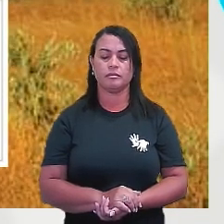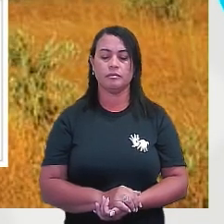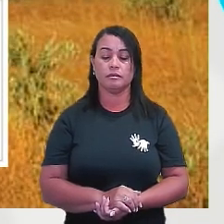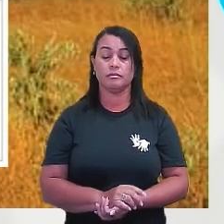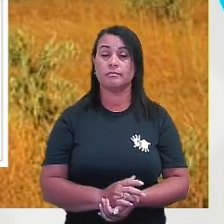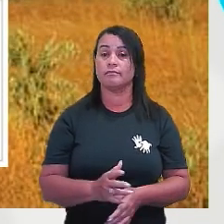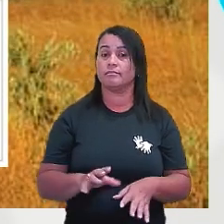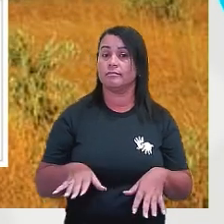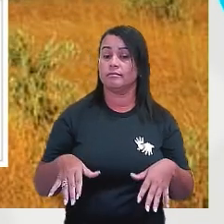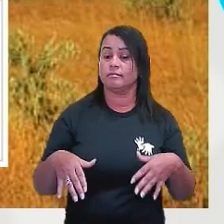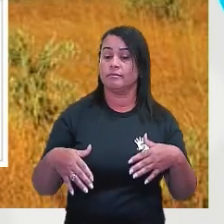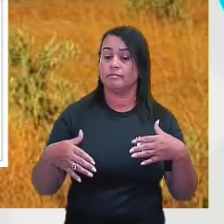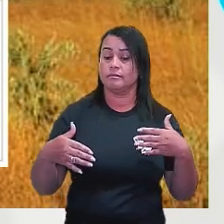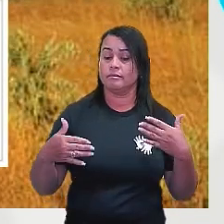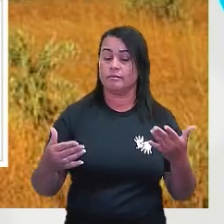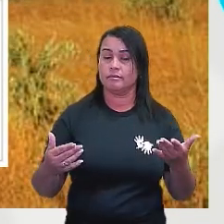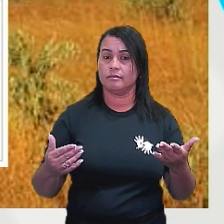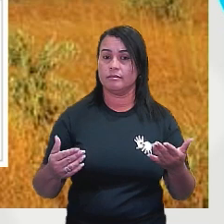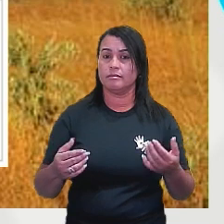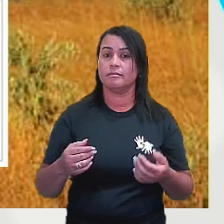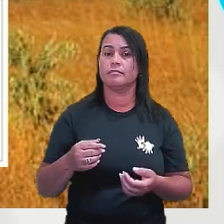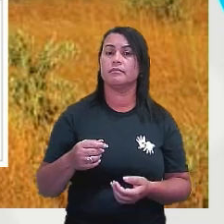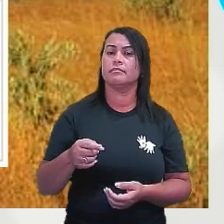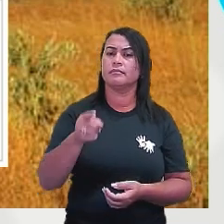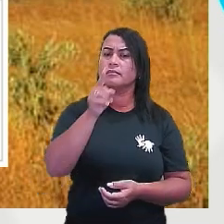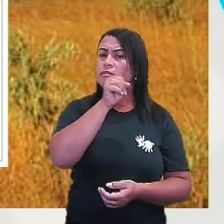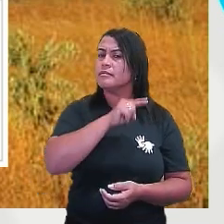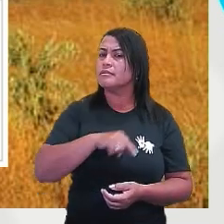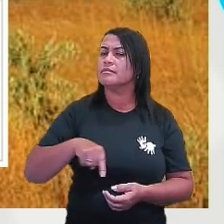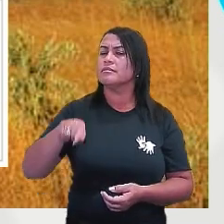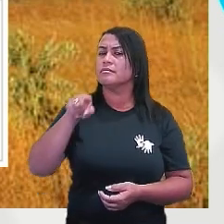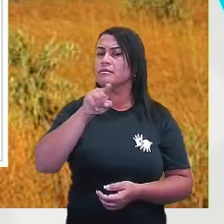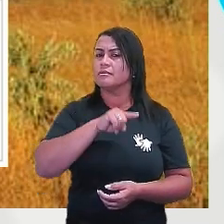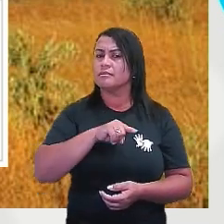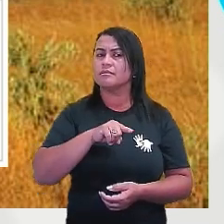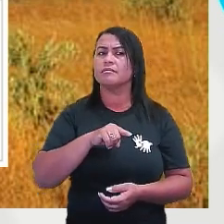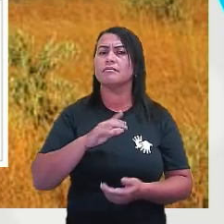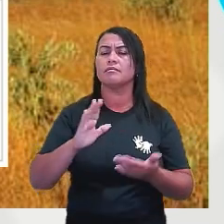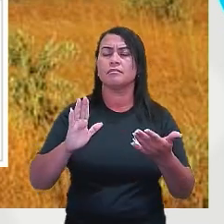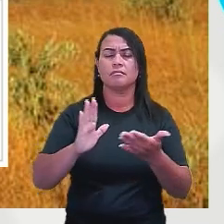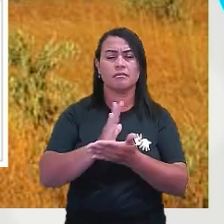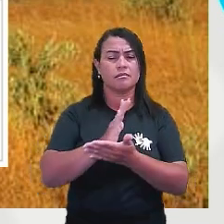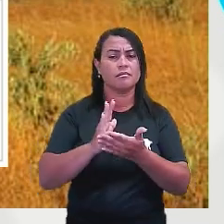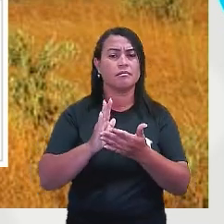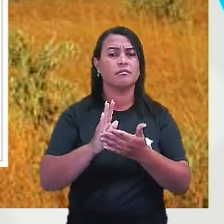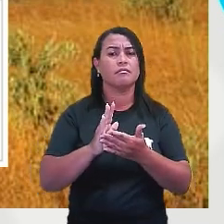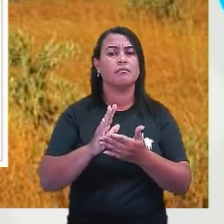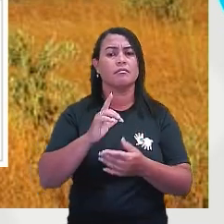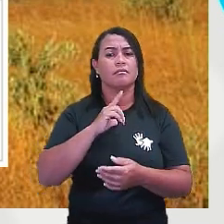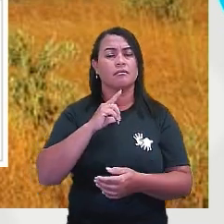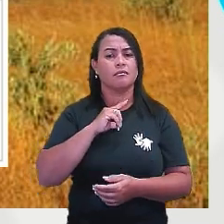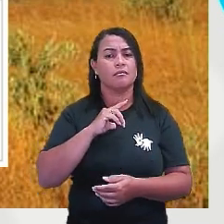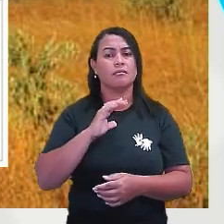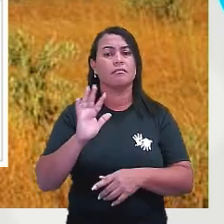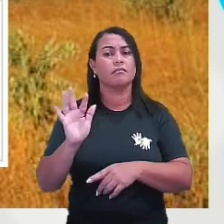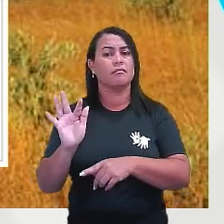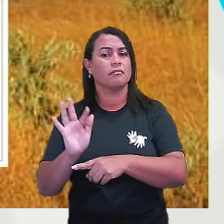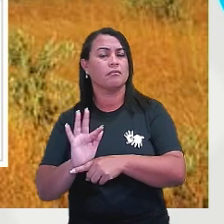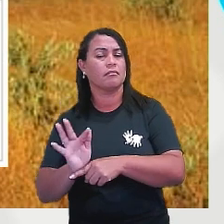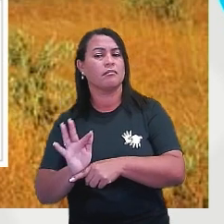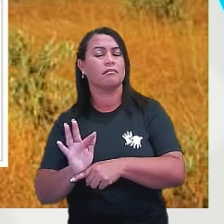E aí? Esses animais, apesar de nos filmes e desenhos ele parecer